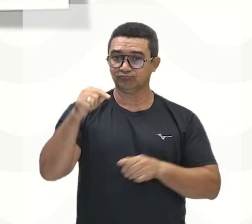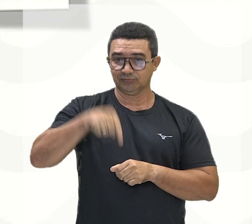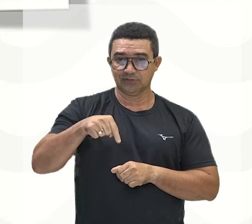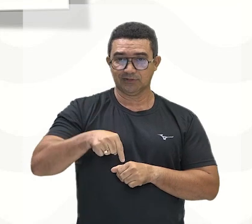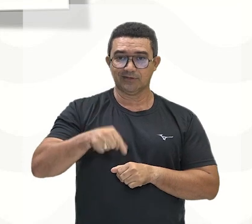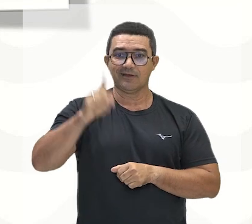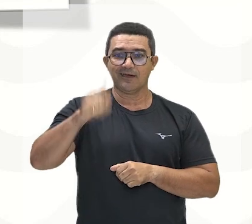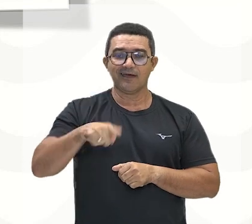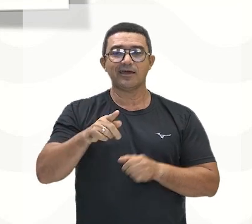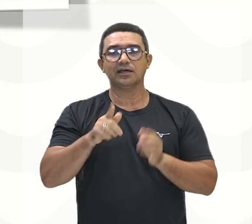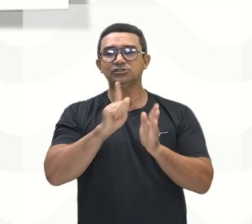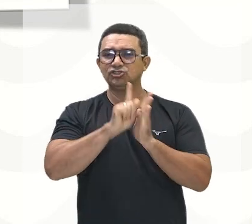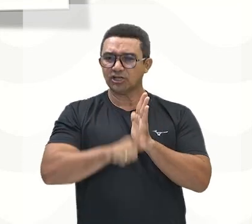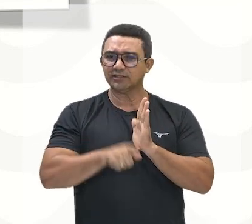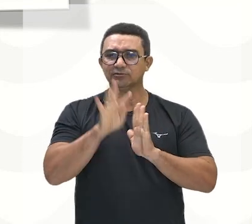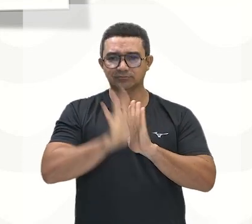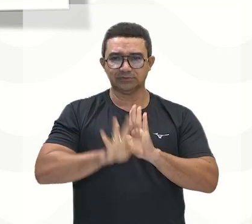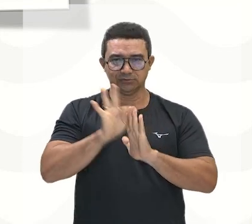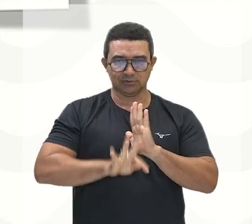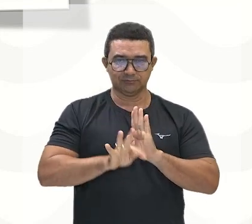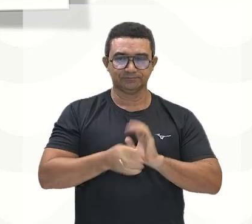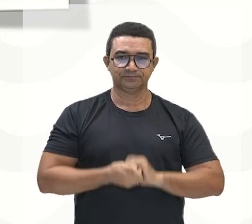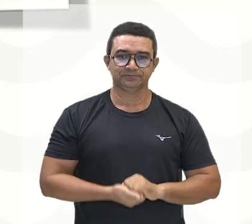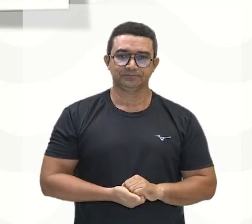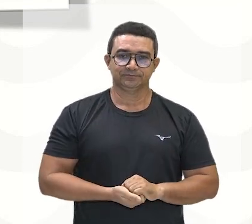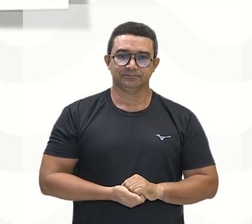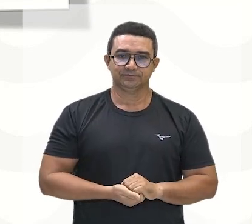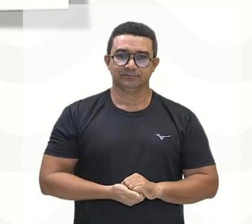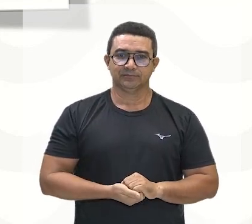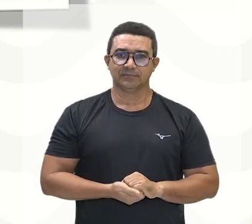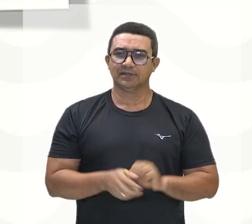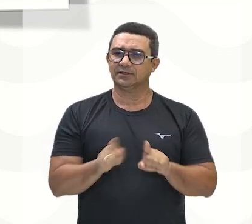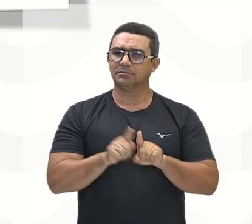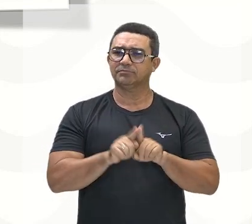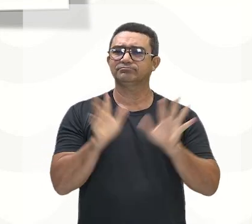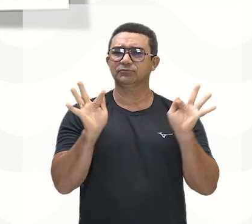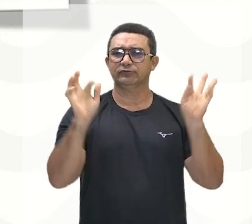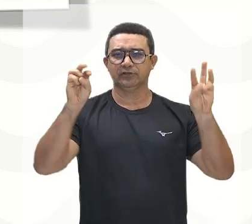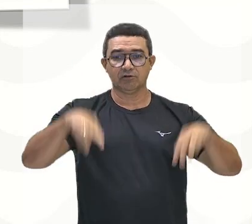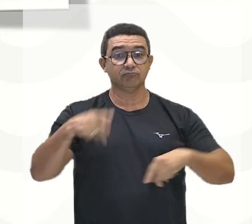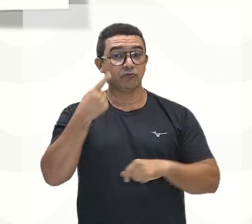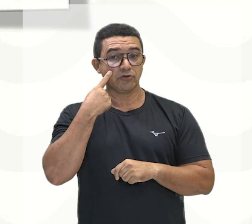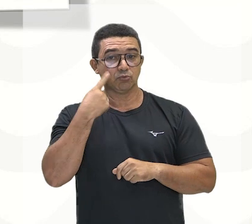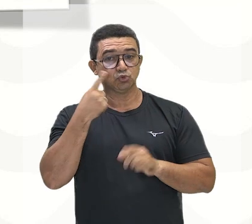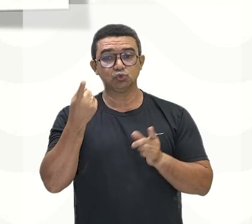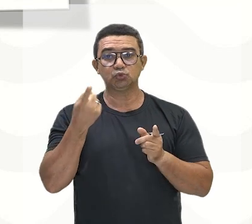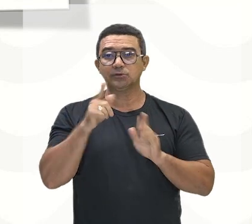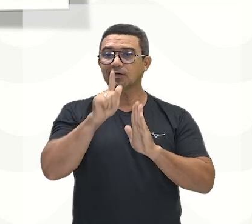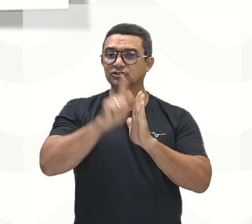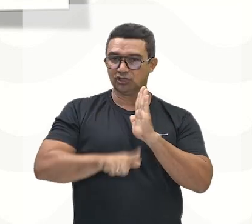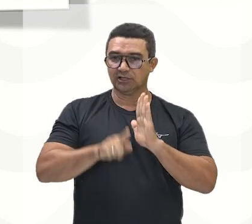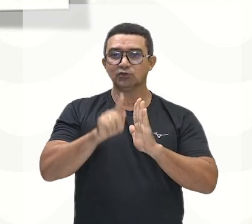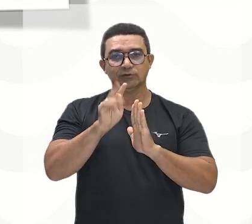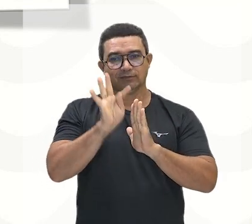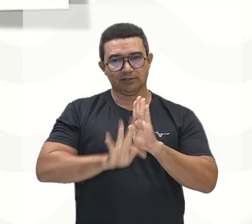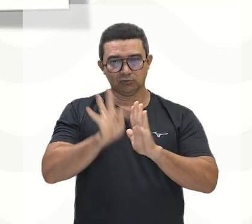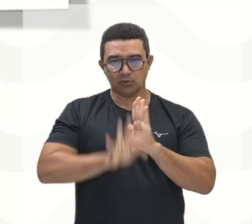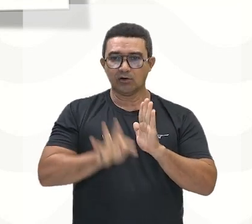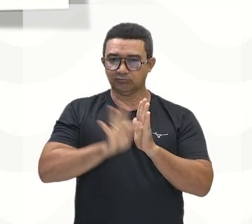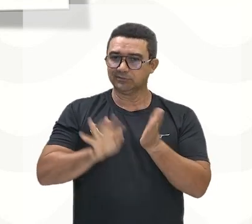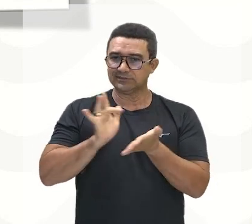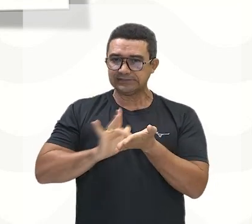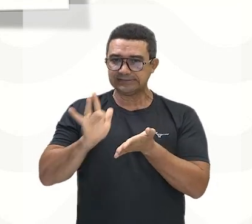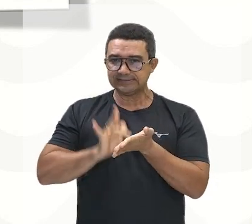gêneros textuais. E aqui no final nós vimos um gênero textual digital, né? Então, só